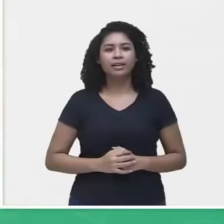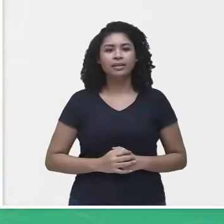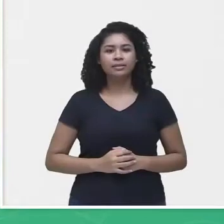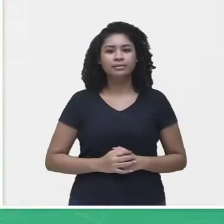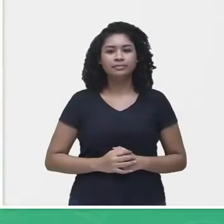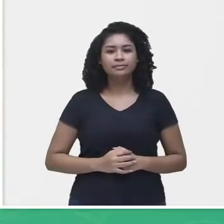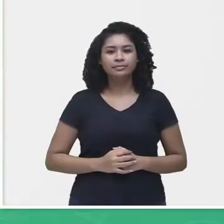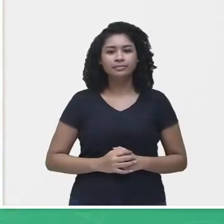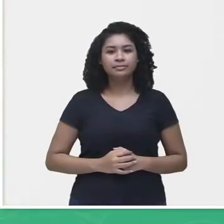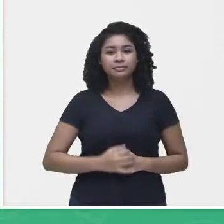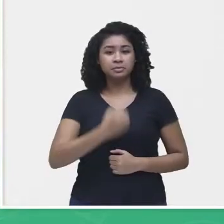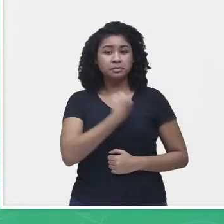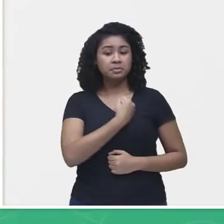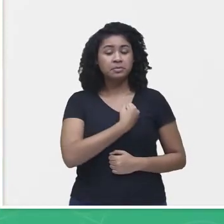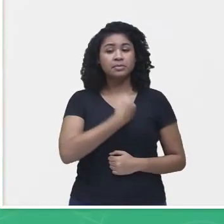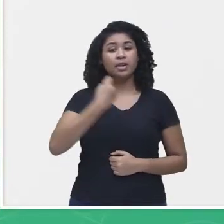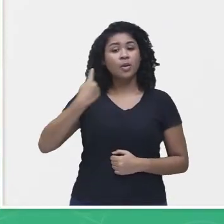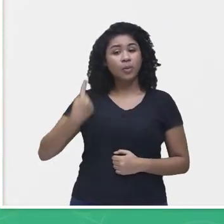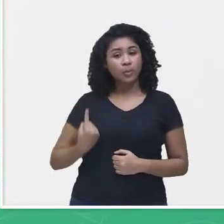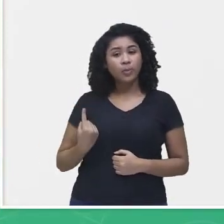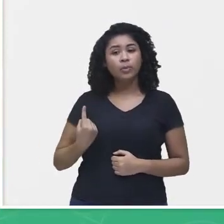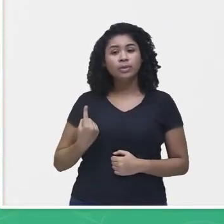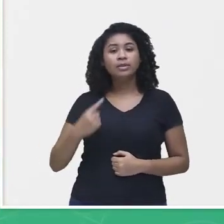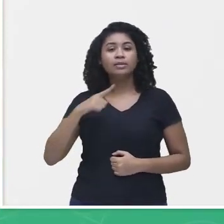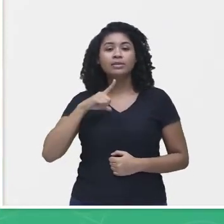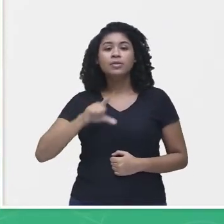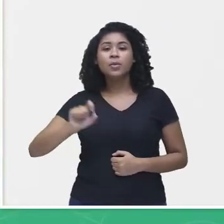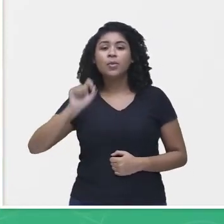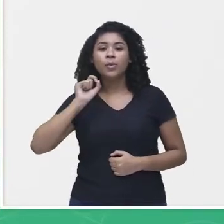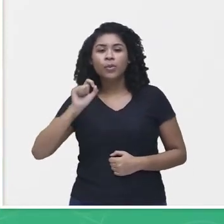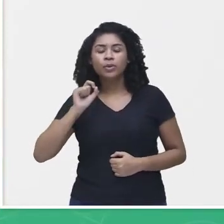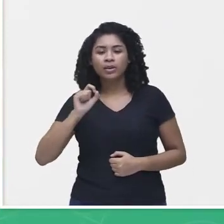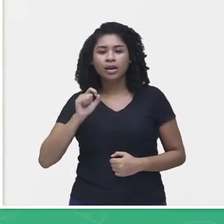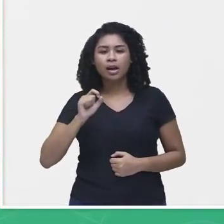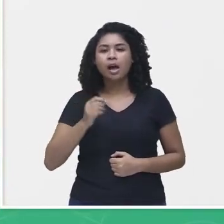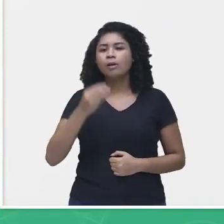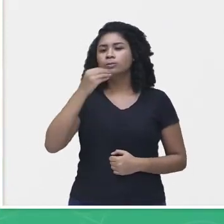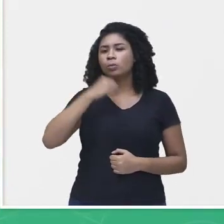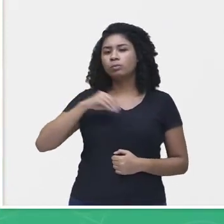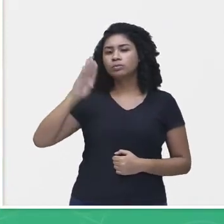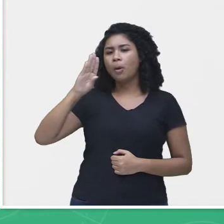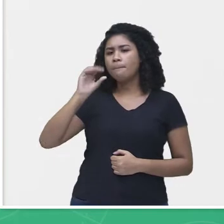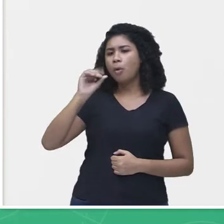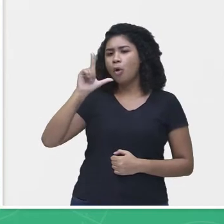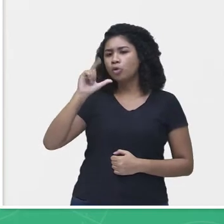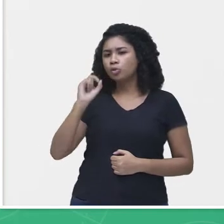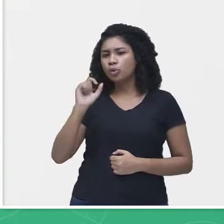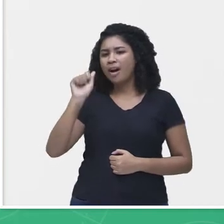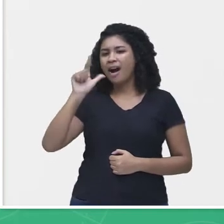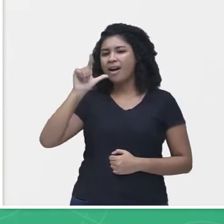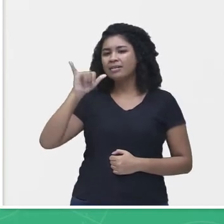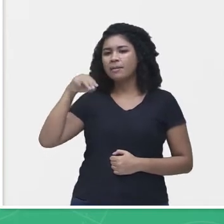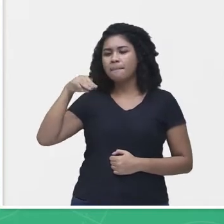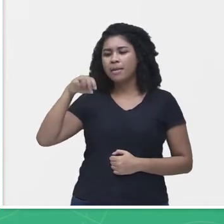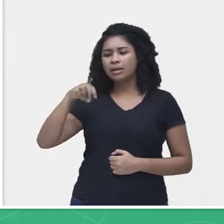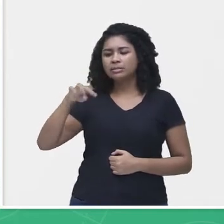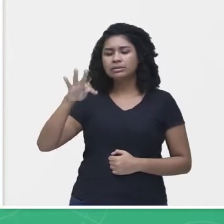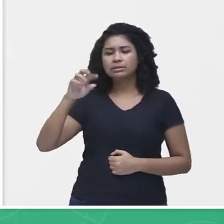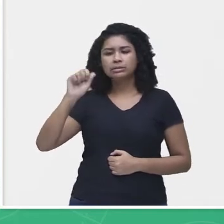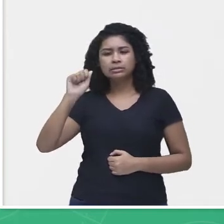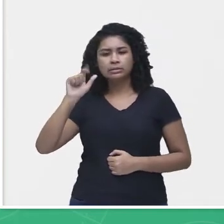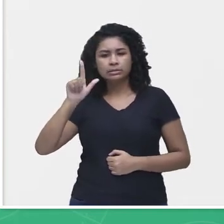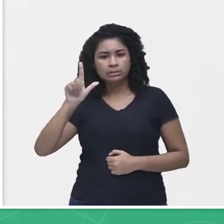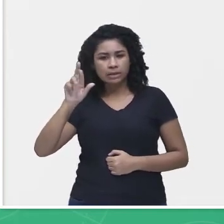Então, a primeira questão da DLI diz o seguinte: o bolo alimentar após a deglutição segue pelo esôfago até